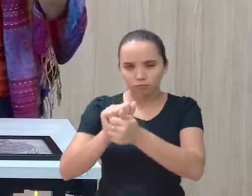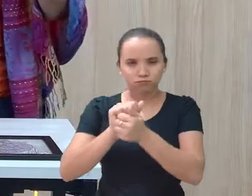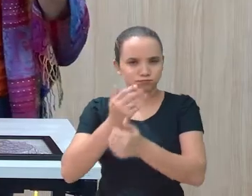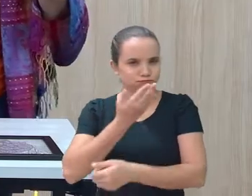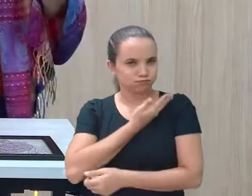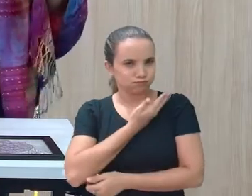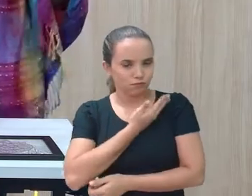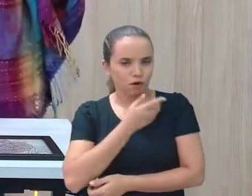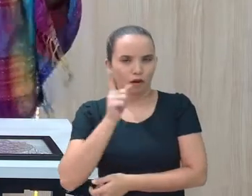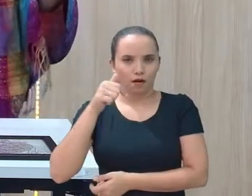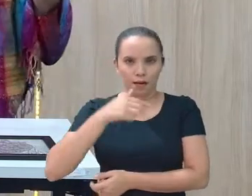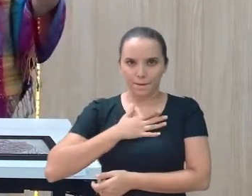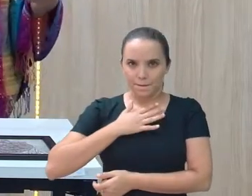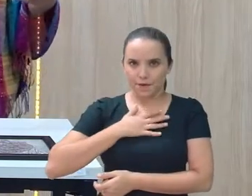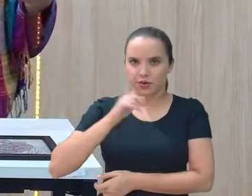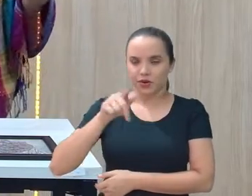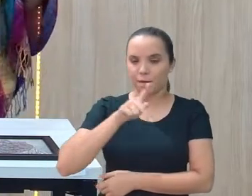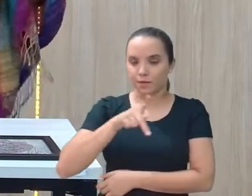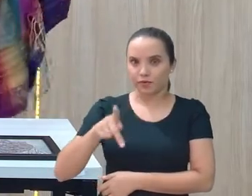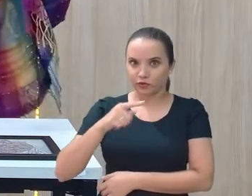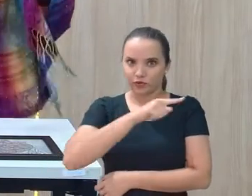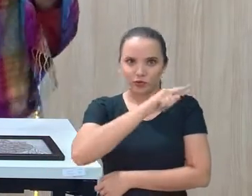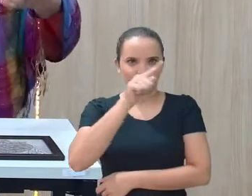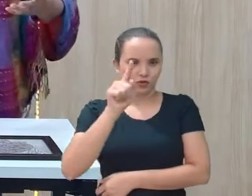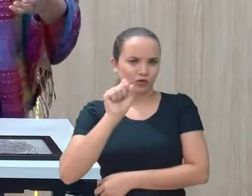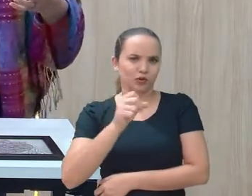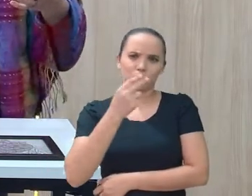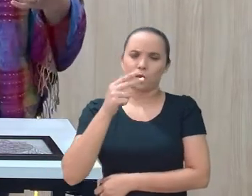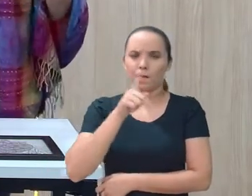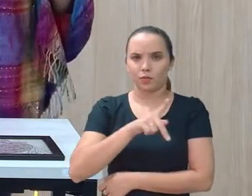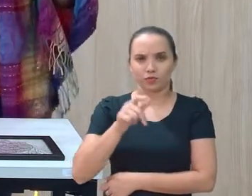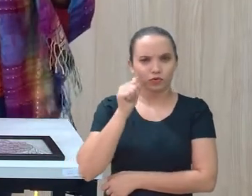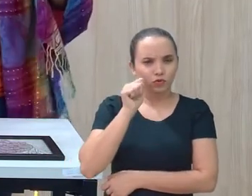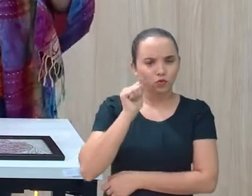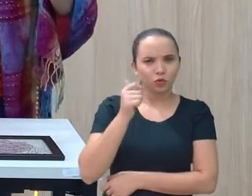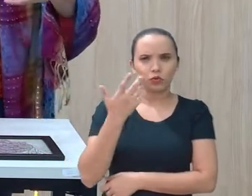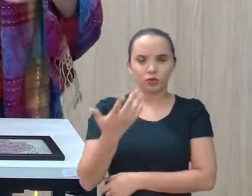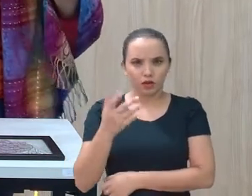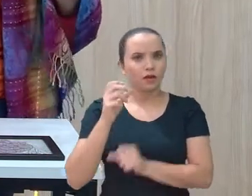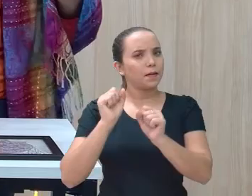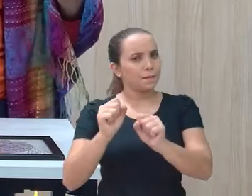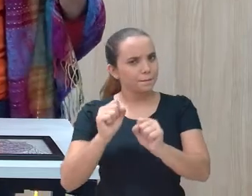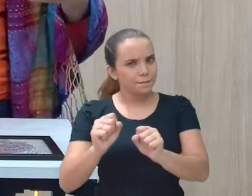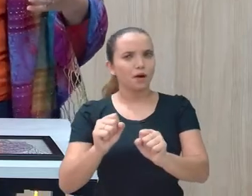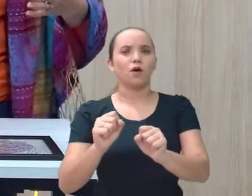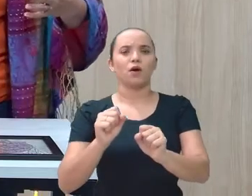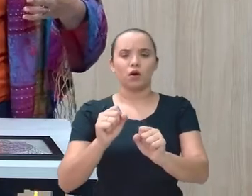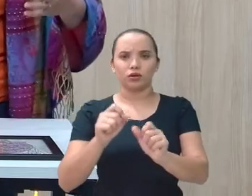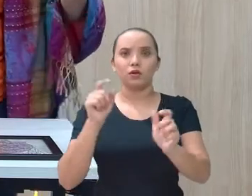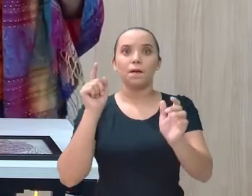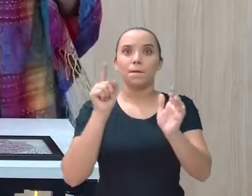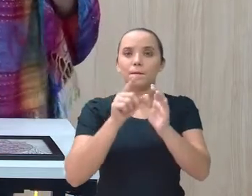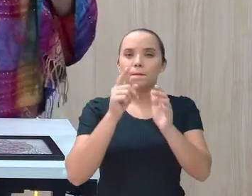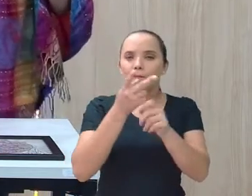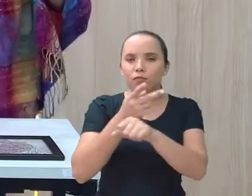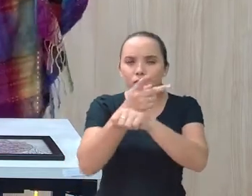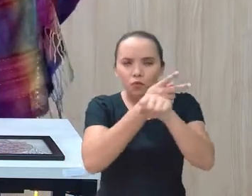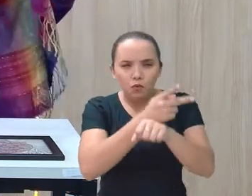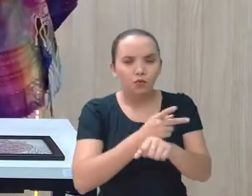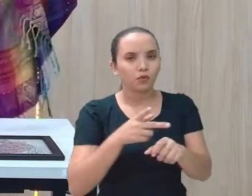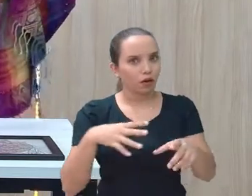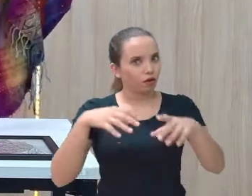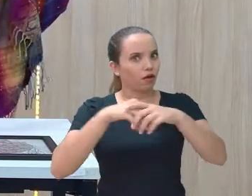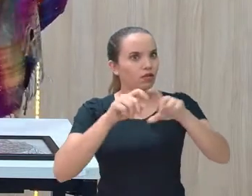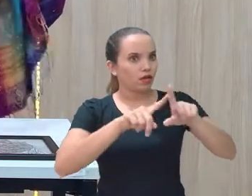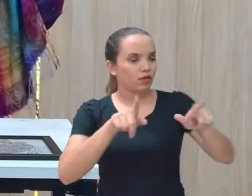meu, que é o professor de vocês, ou a professora de vocês, que pode veicular dentro de sala de aula esses vídeos e